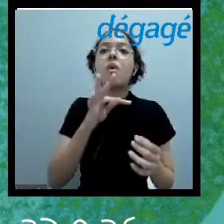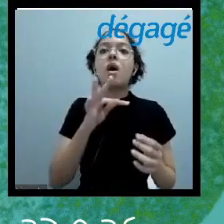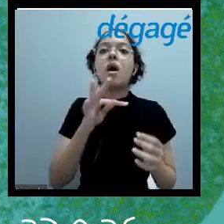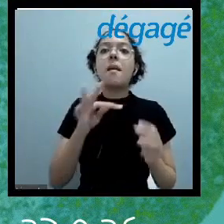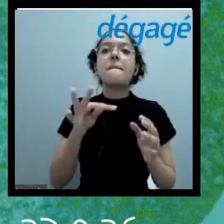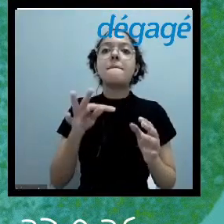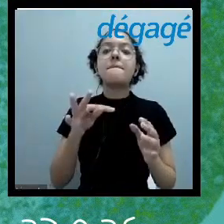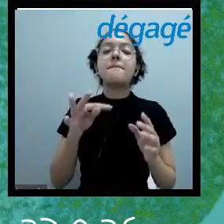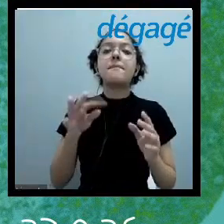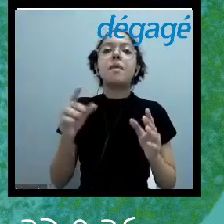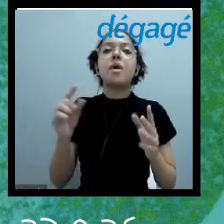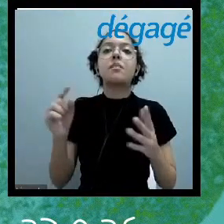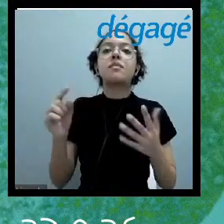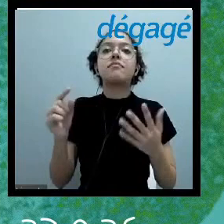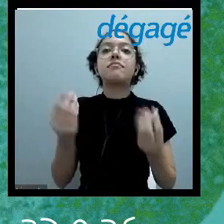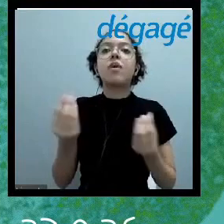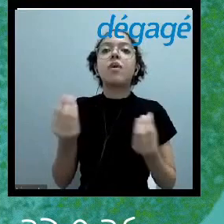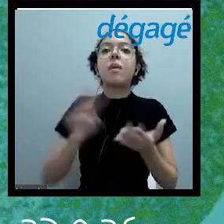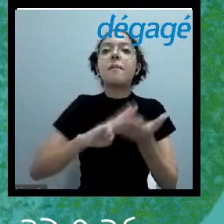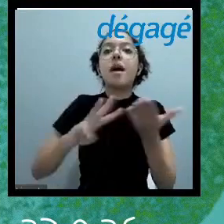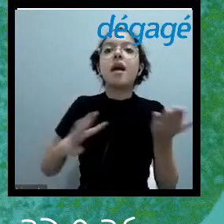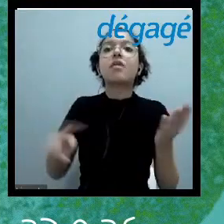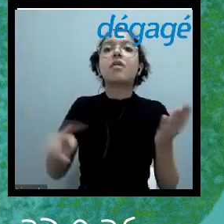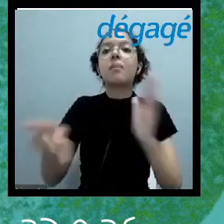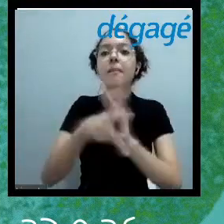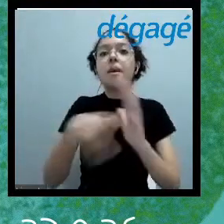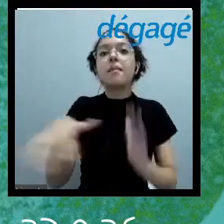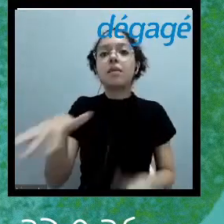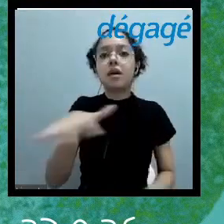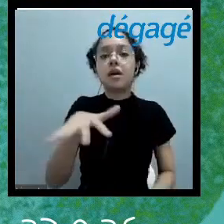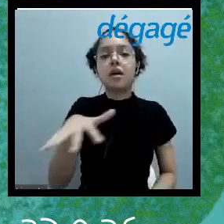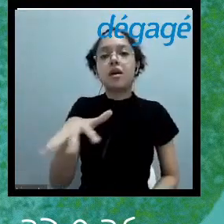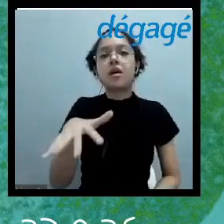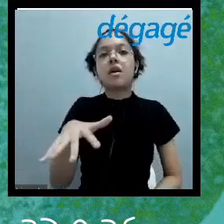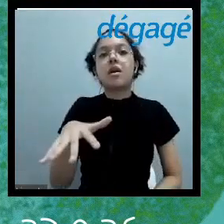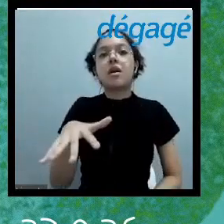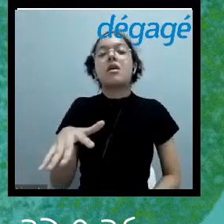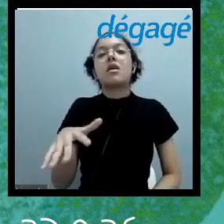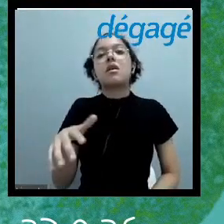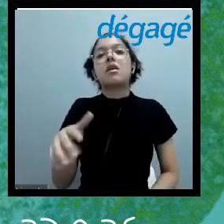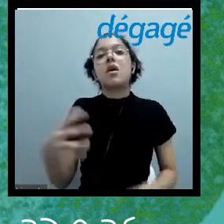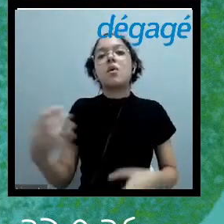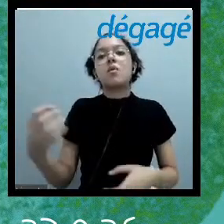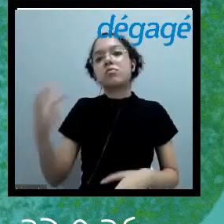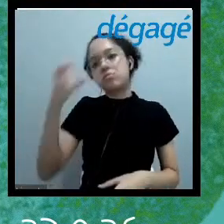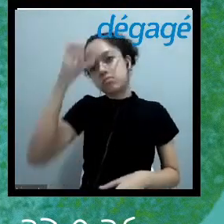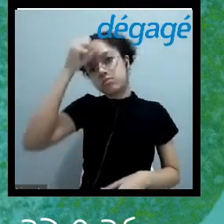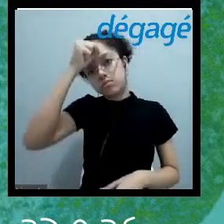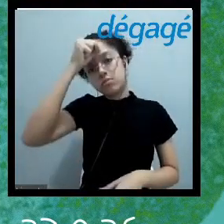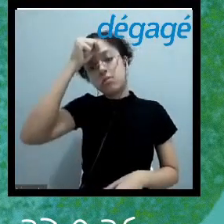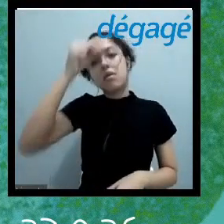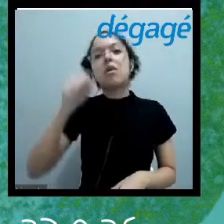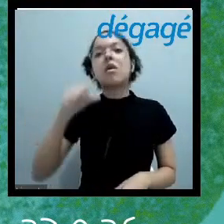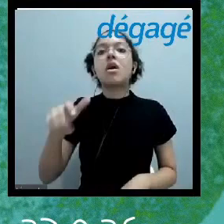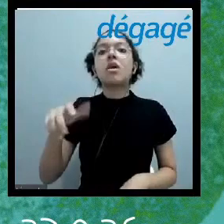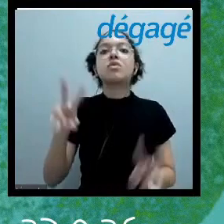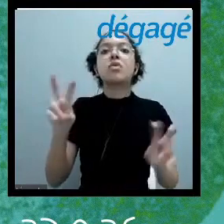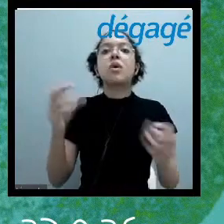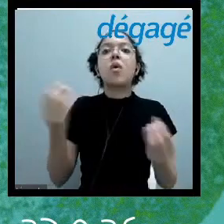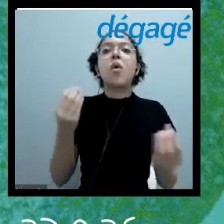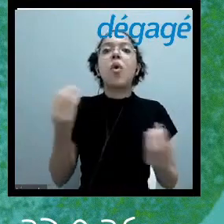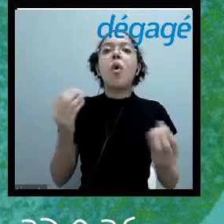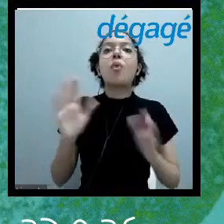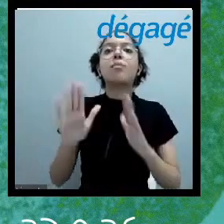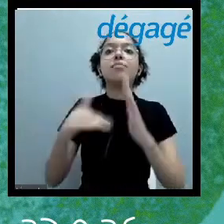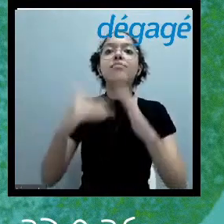do Clive Robbins e do Paul Nordhoff, que era um ficava com o tambor e o outro ficava fazendo um